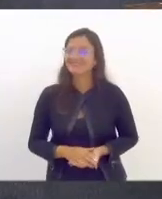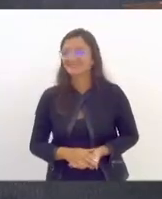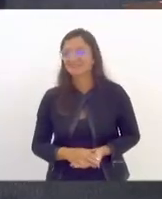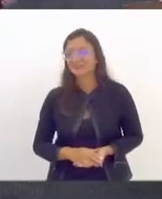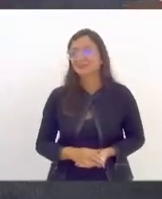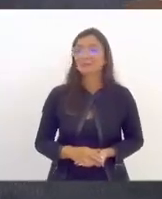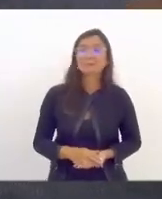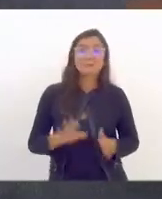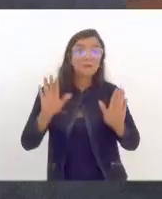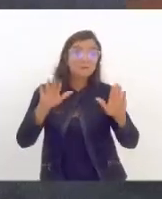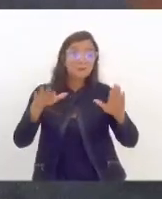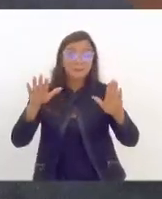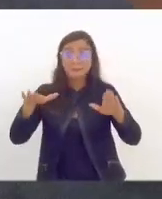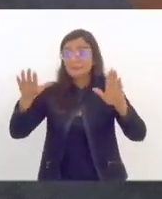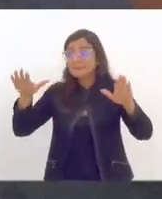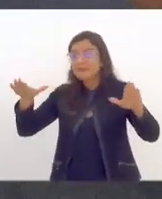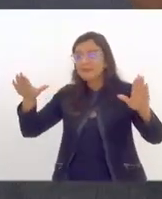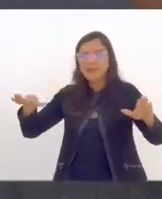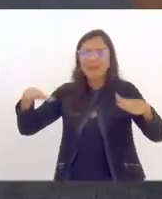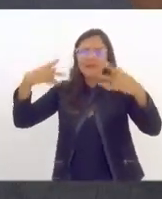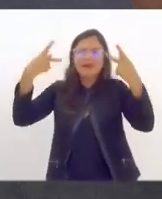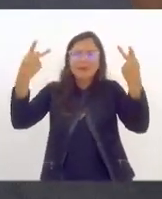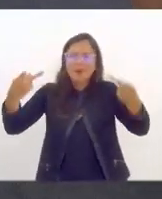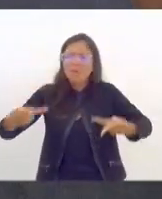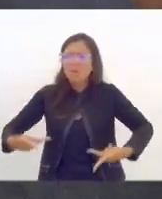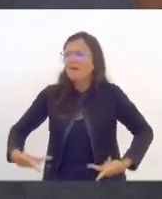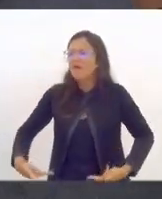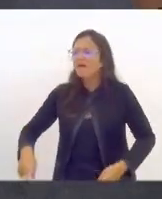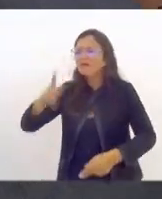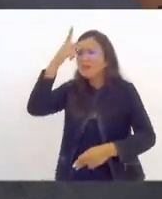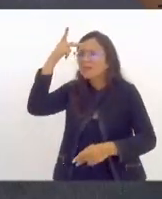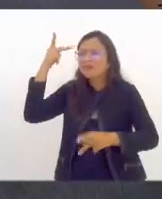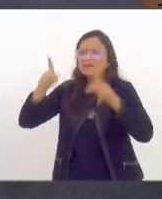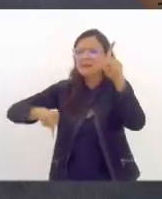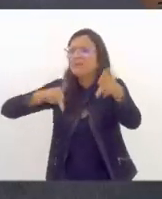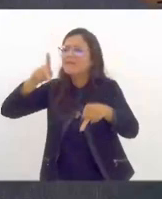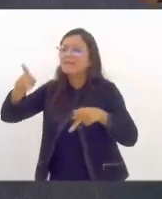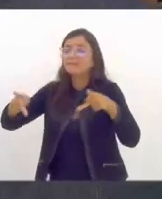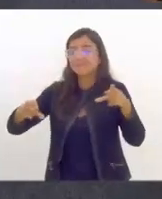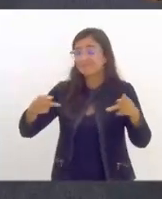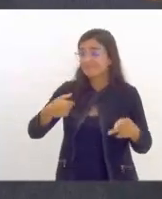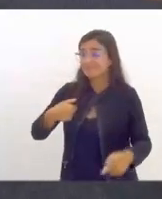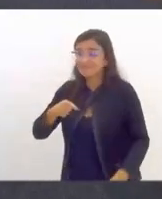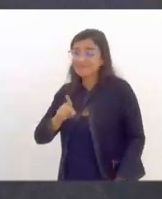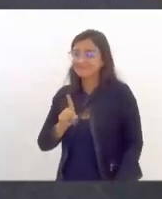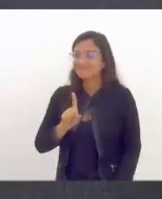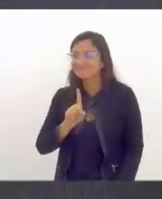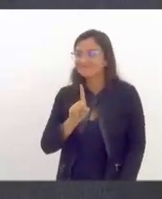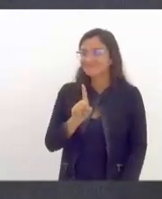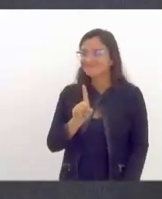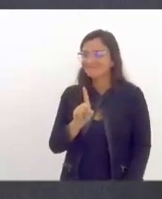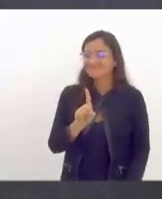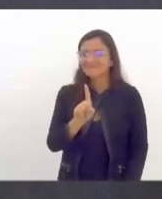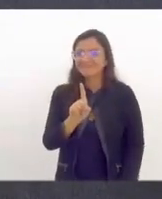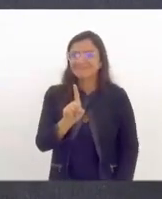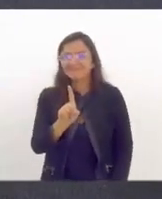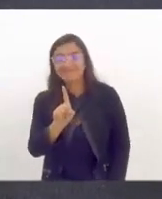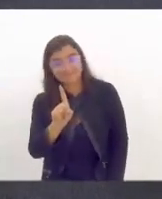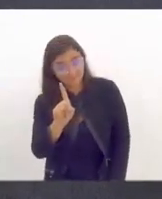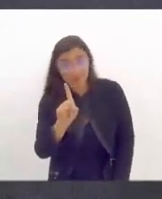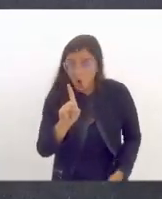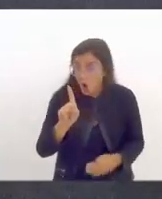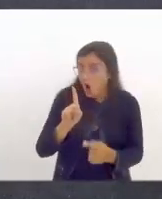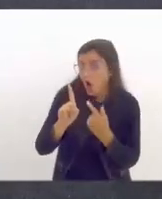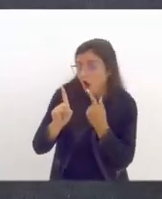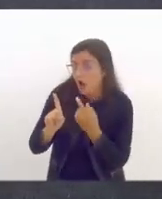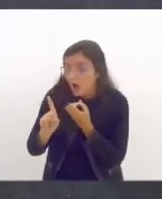alô alô humanidade vou chegando de massinha me contar uma